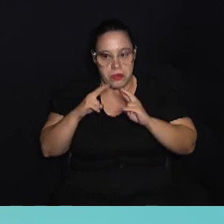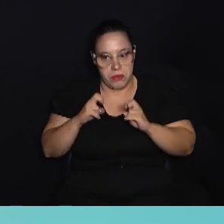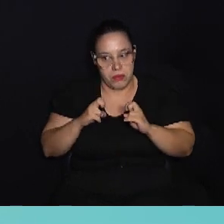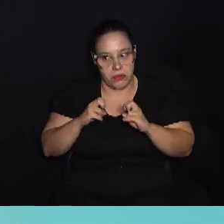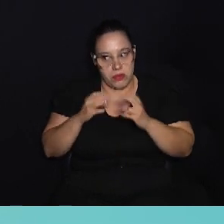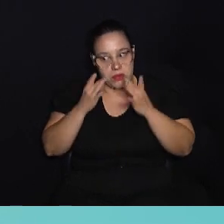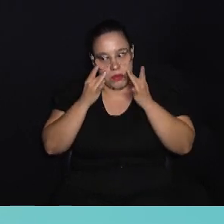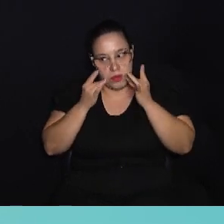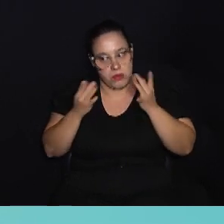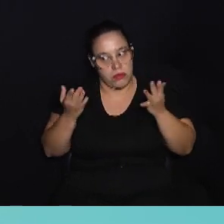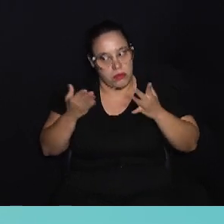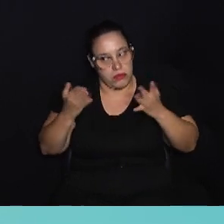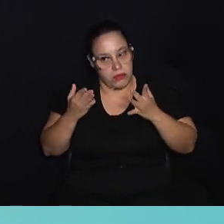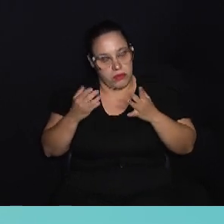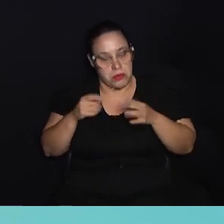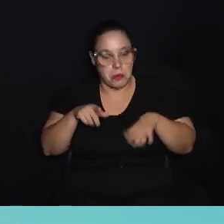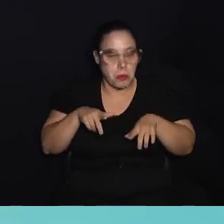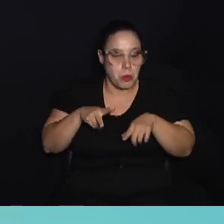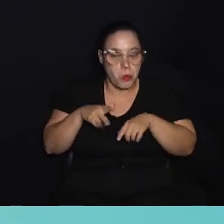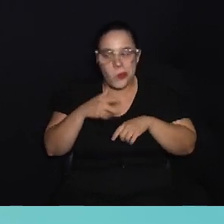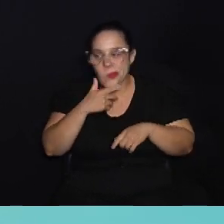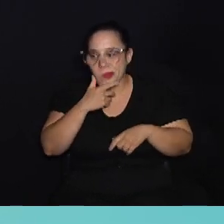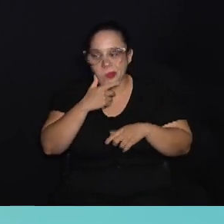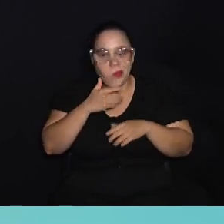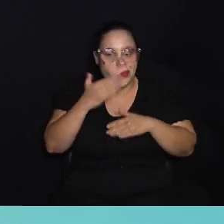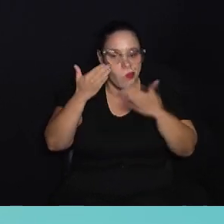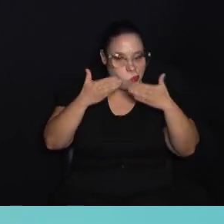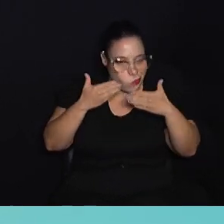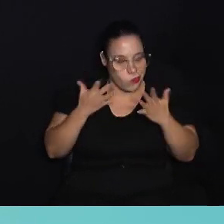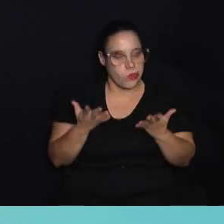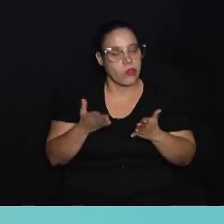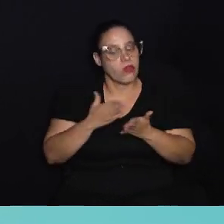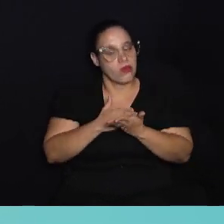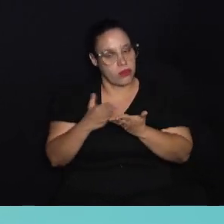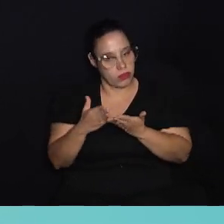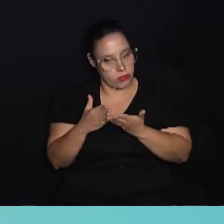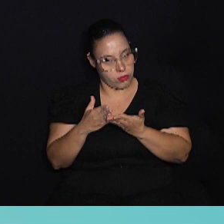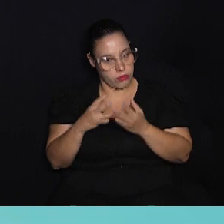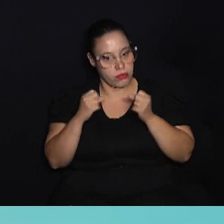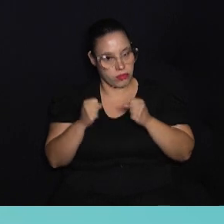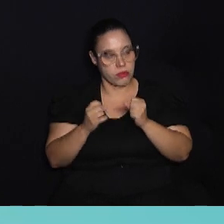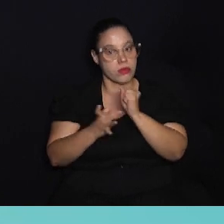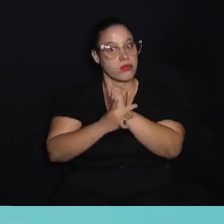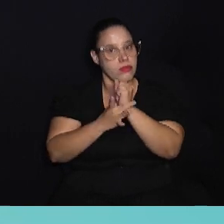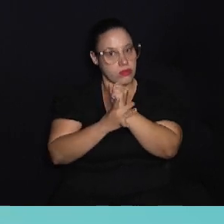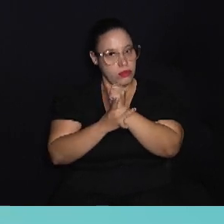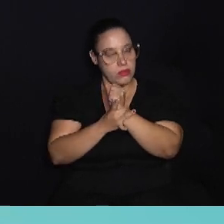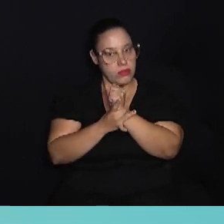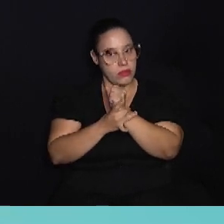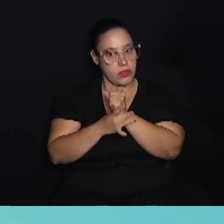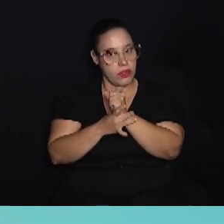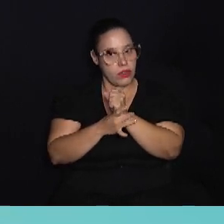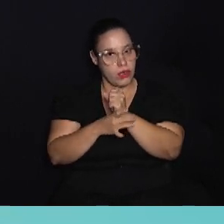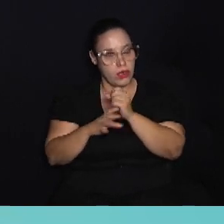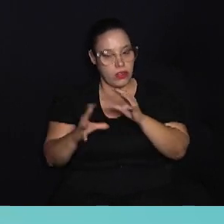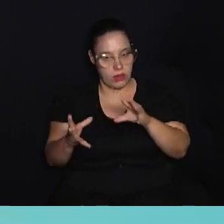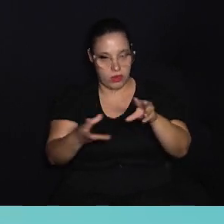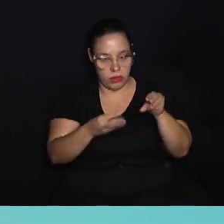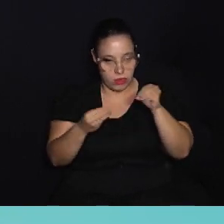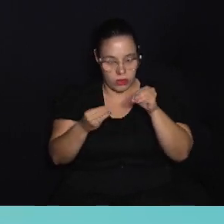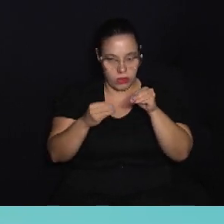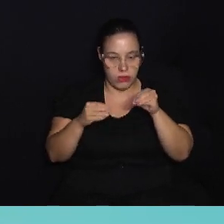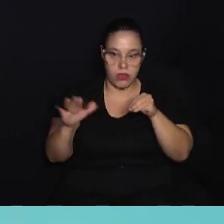tenham sido observadas ameaças imediatas, o monitoramento e a avaliação continuam para reforçar a segurança